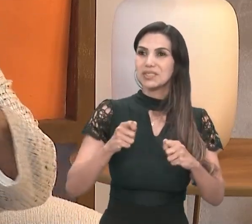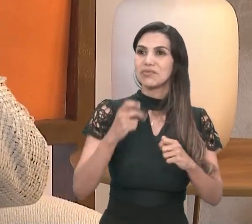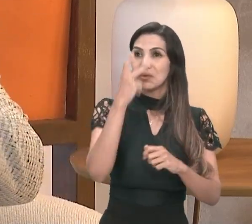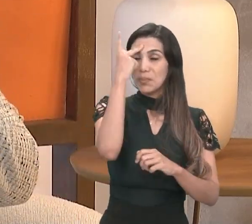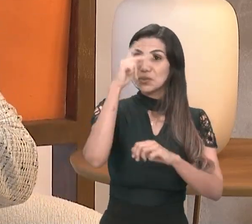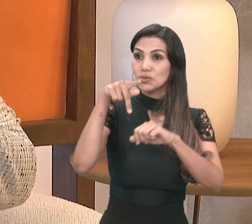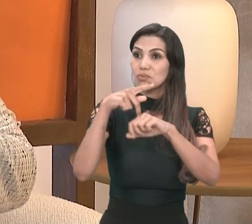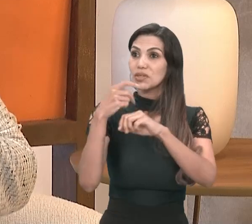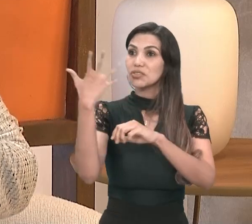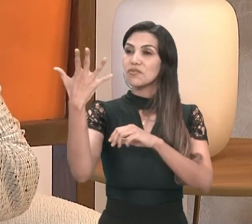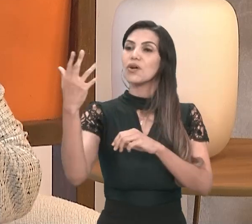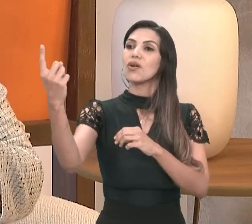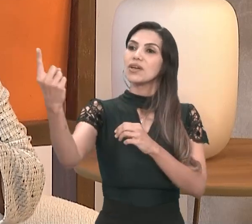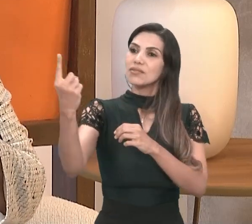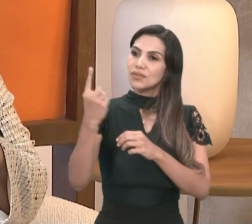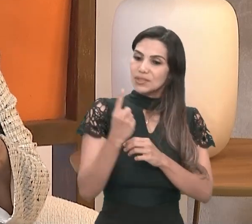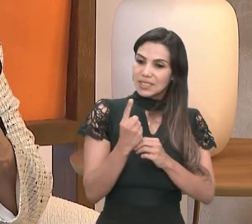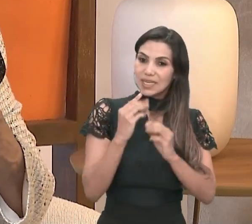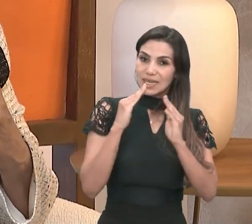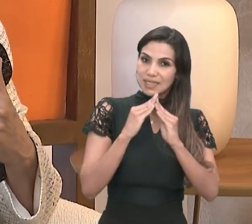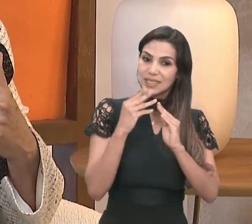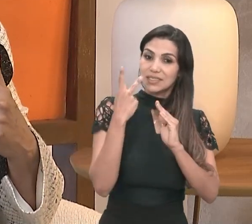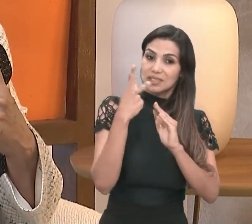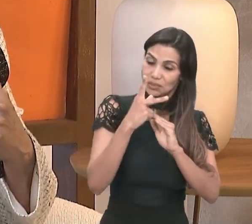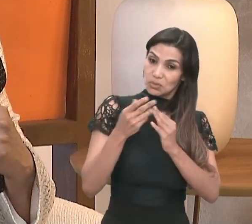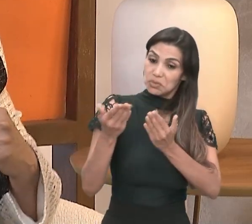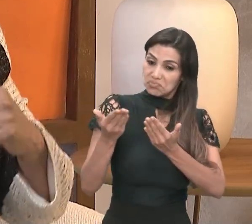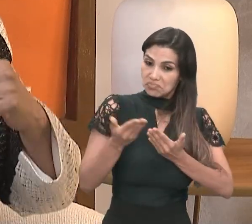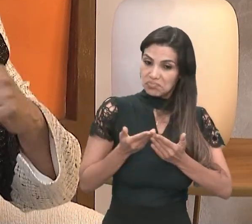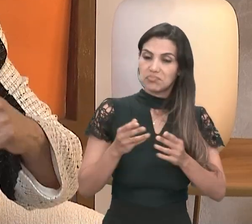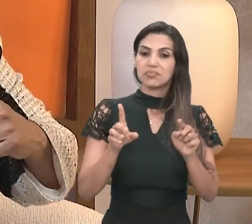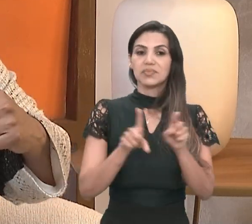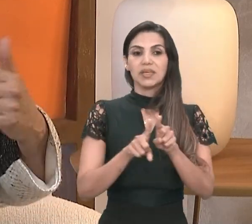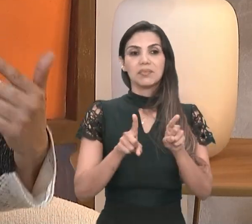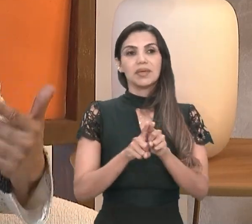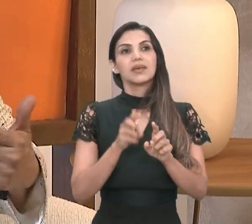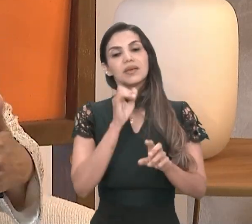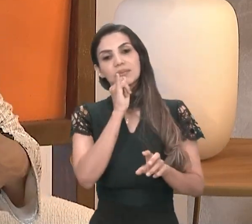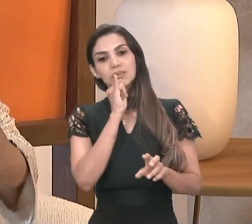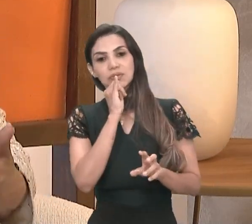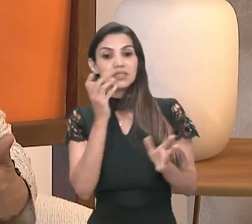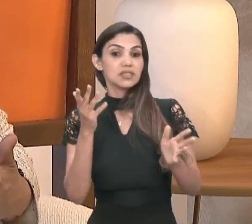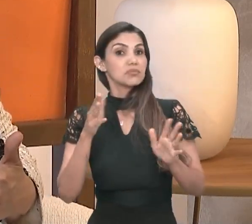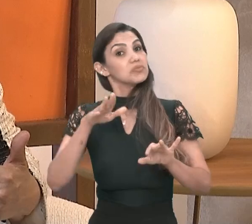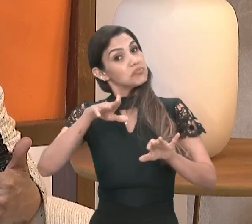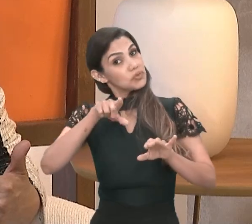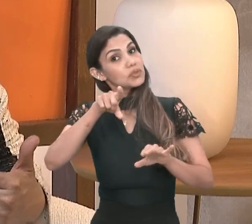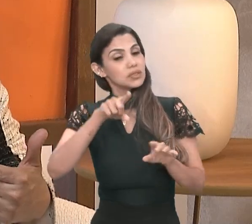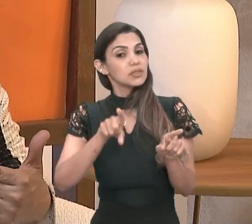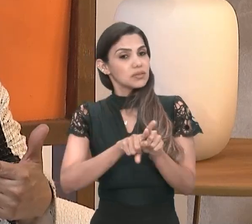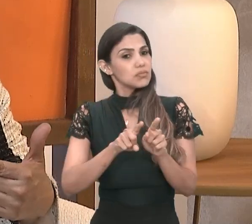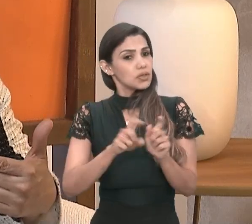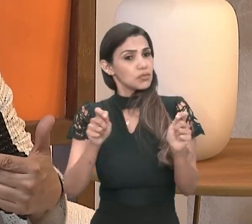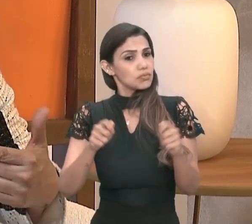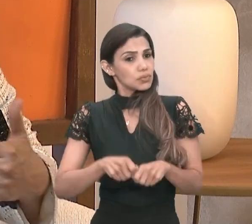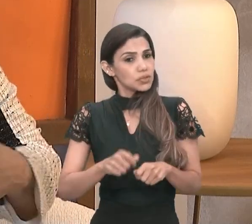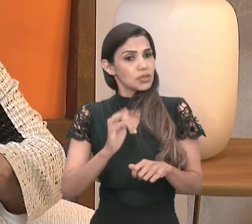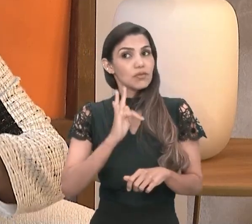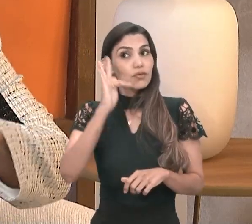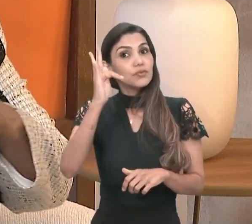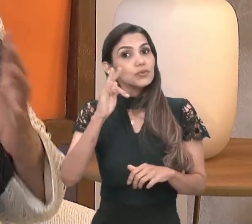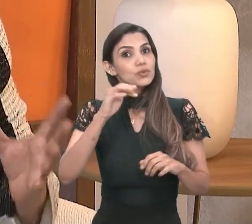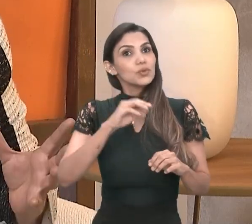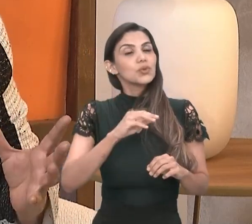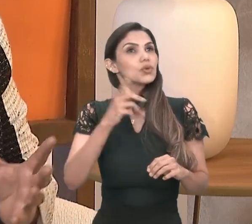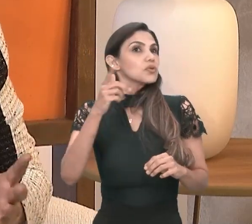redes, a trabalhar o idioma, que é uma parte, né? Com a possibilidade de daqui a pouco você também fazer uma viagem. Então,